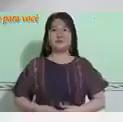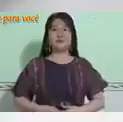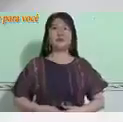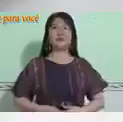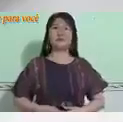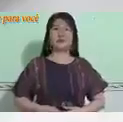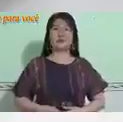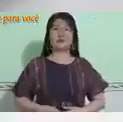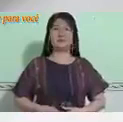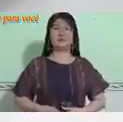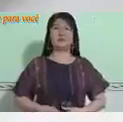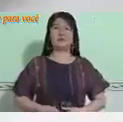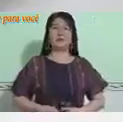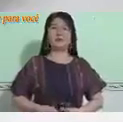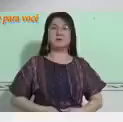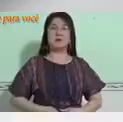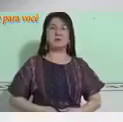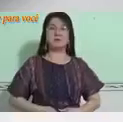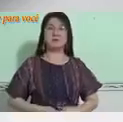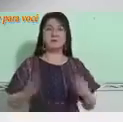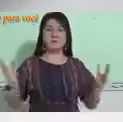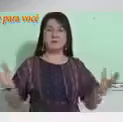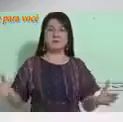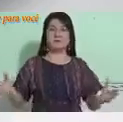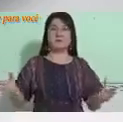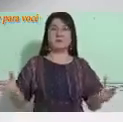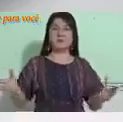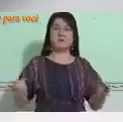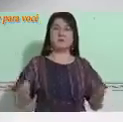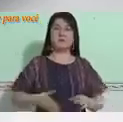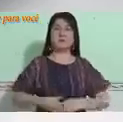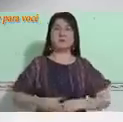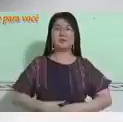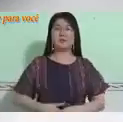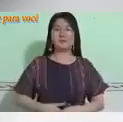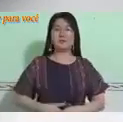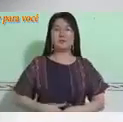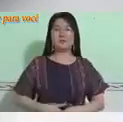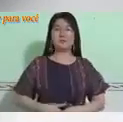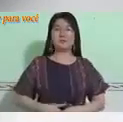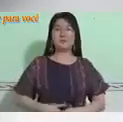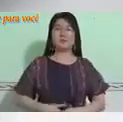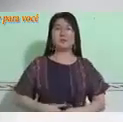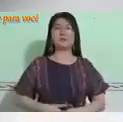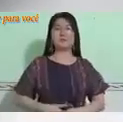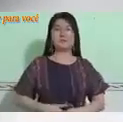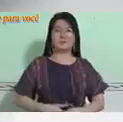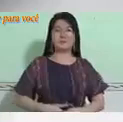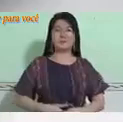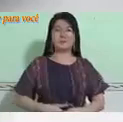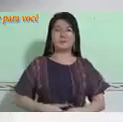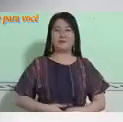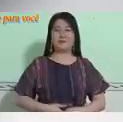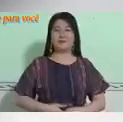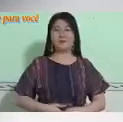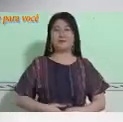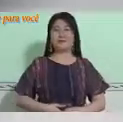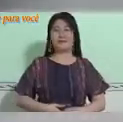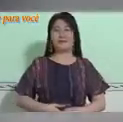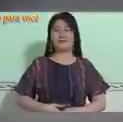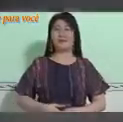para tirar as olheiras escuras, pode ser recorrer a tratamentos caseiros simples, como pepino,